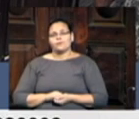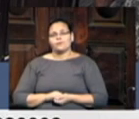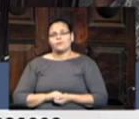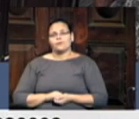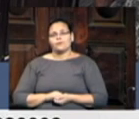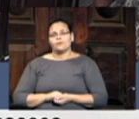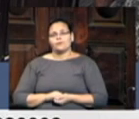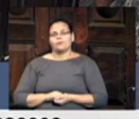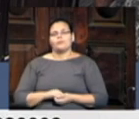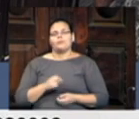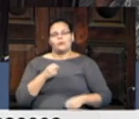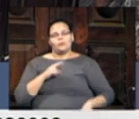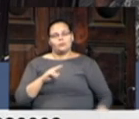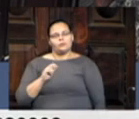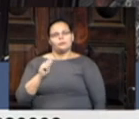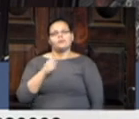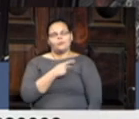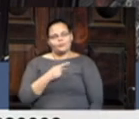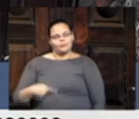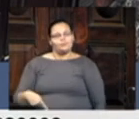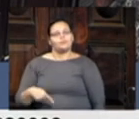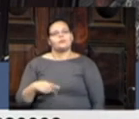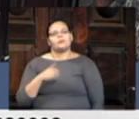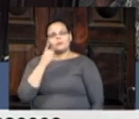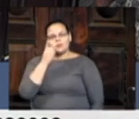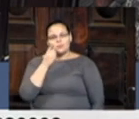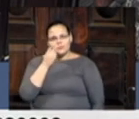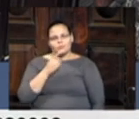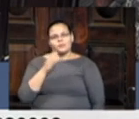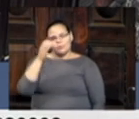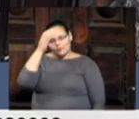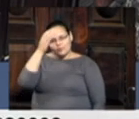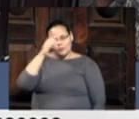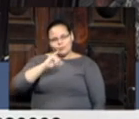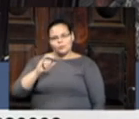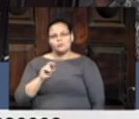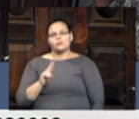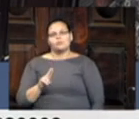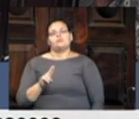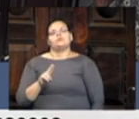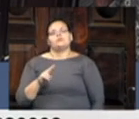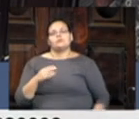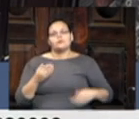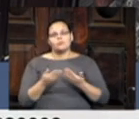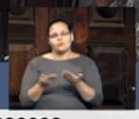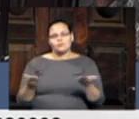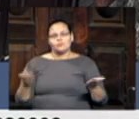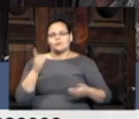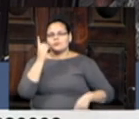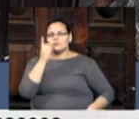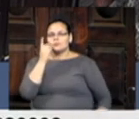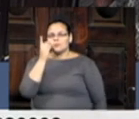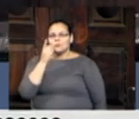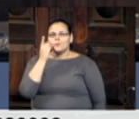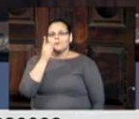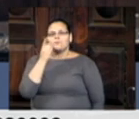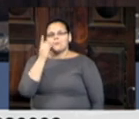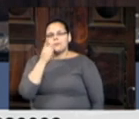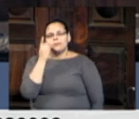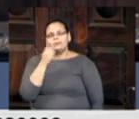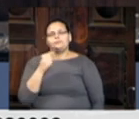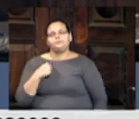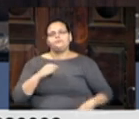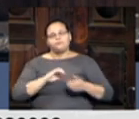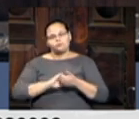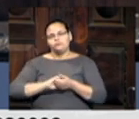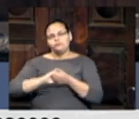Senhora presidente, nobre deputada Tia Ju, senhoras e senhores deputados, cumprimentar